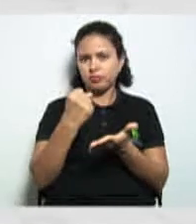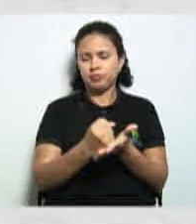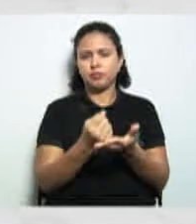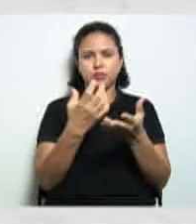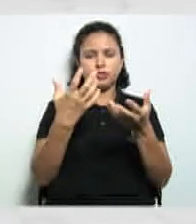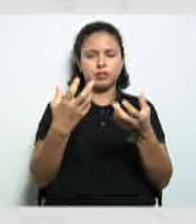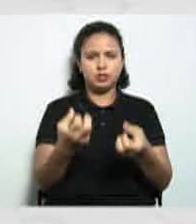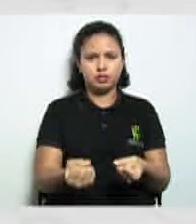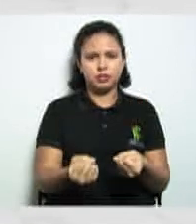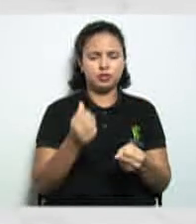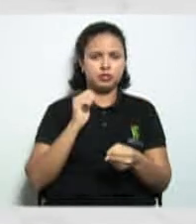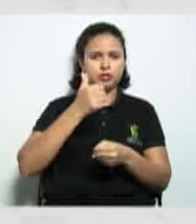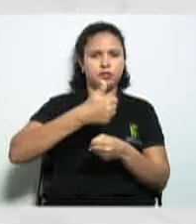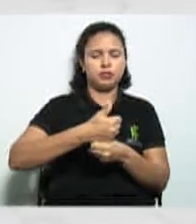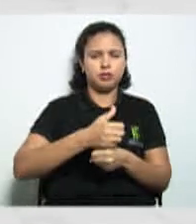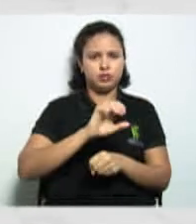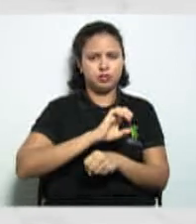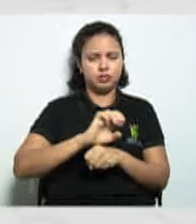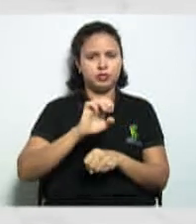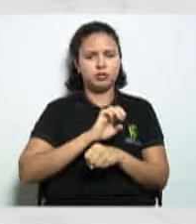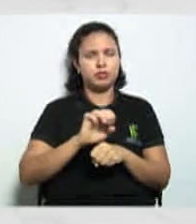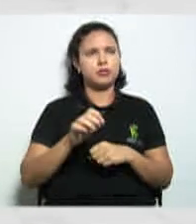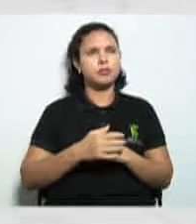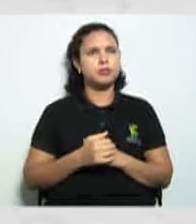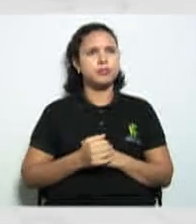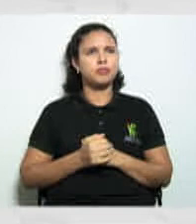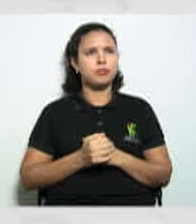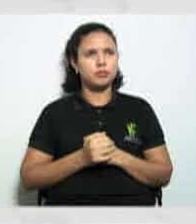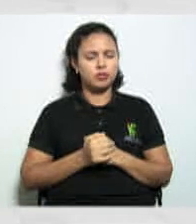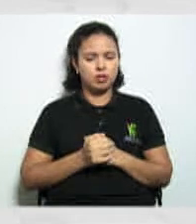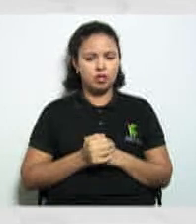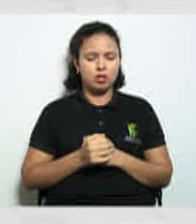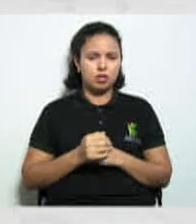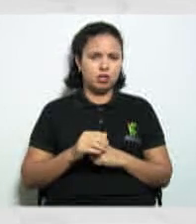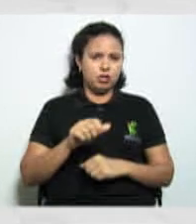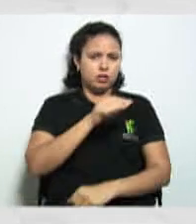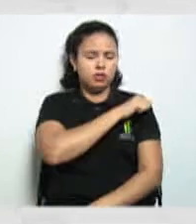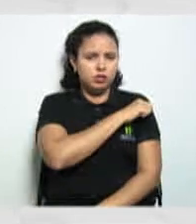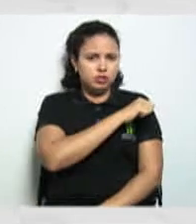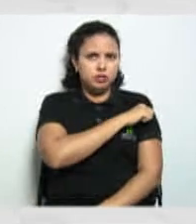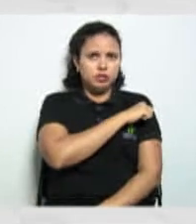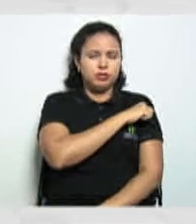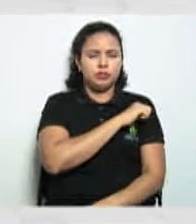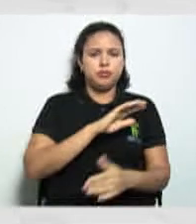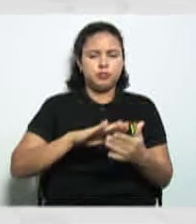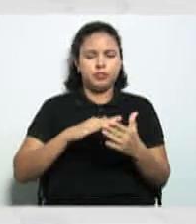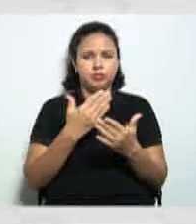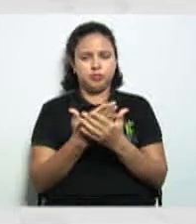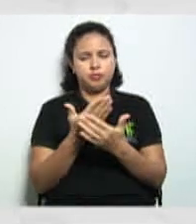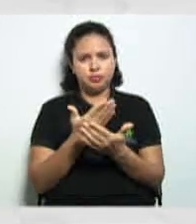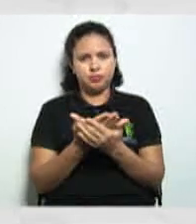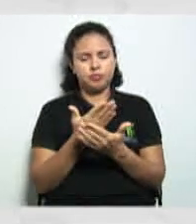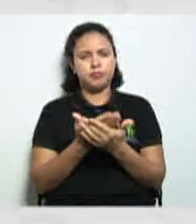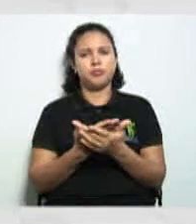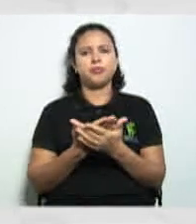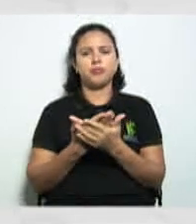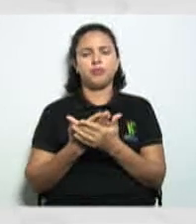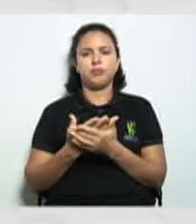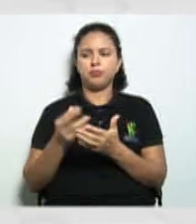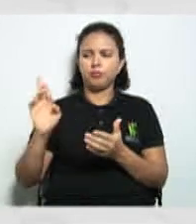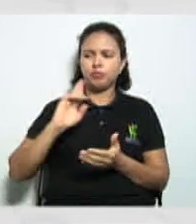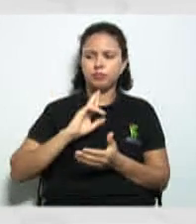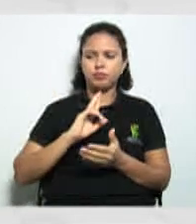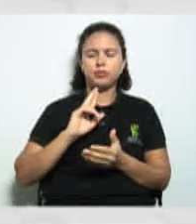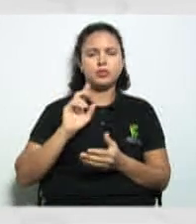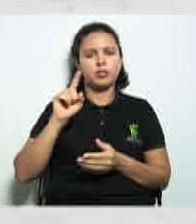ao estágio. Os alunos lá da Escola Henrique Dias de Ariquemes, eles disseram que é possível, sim, é